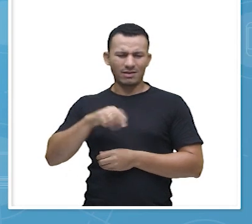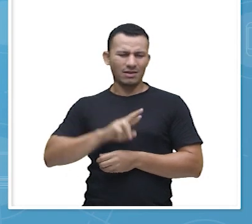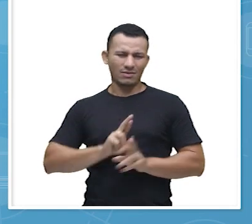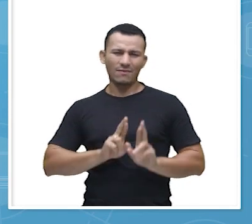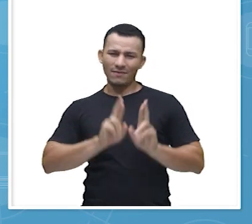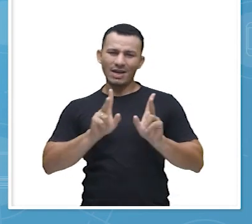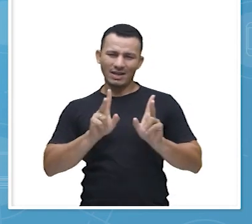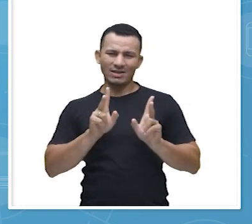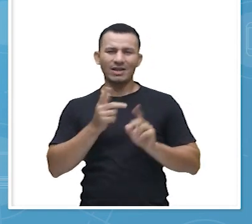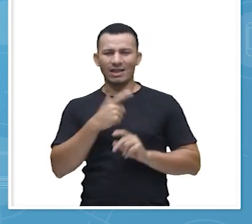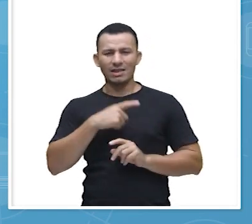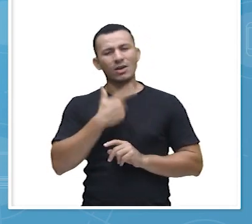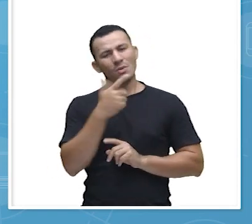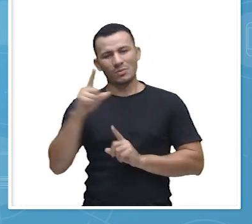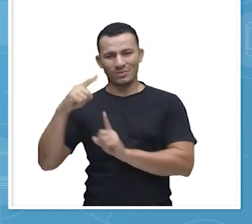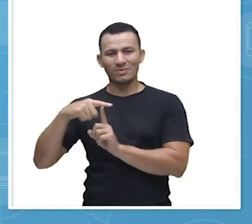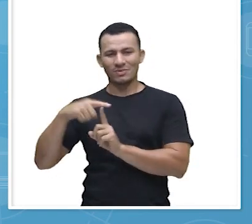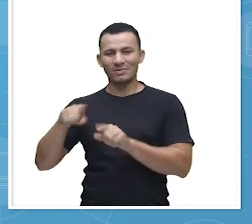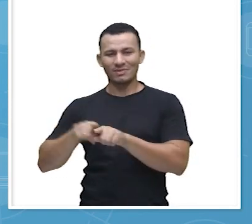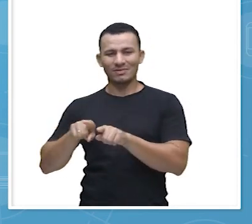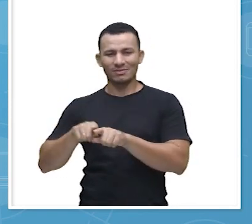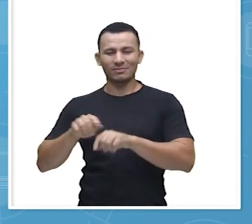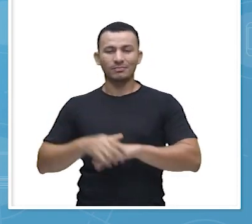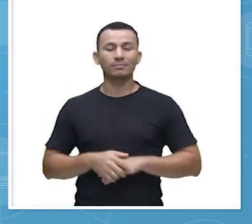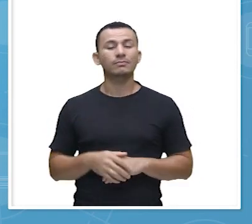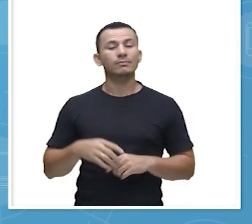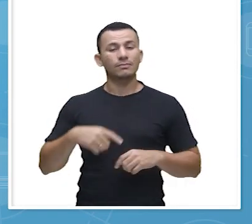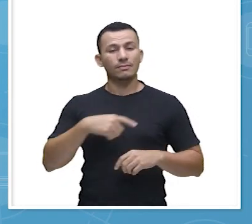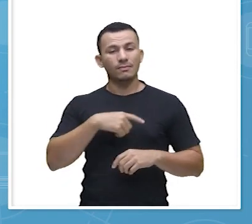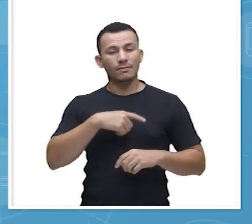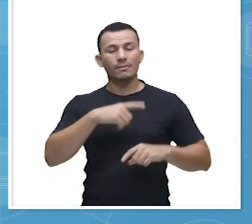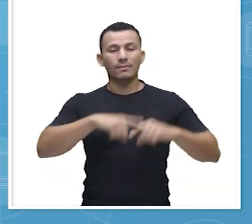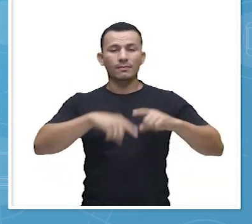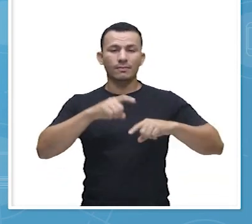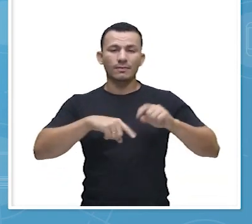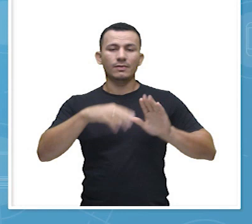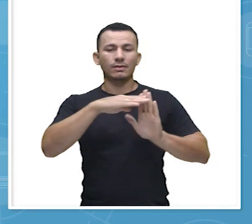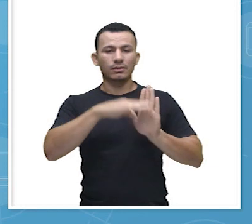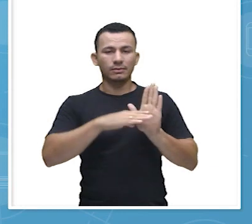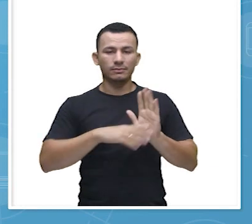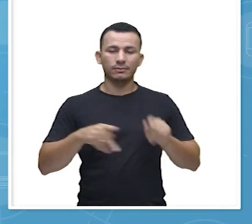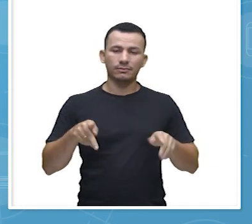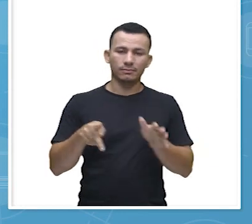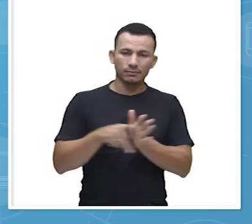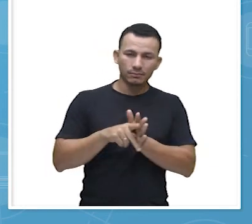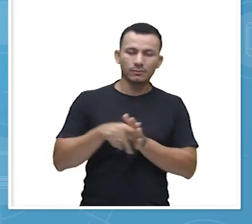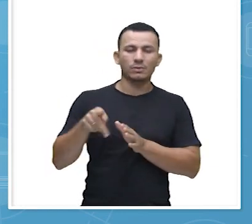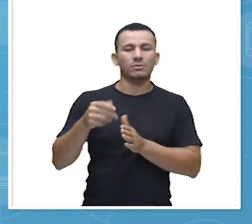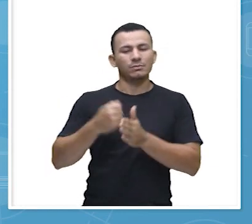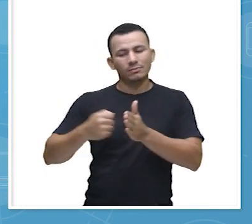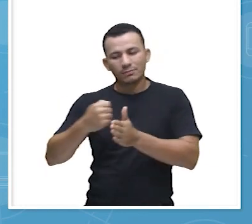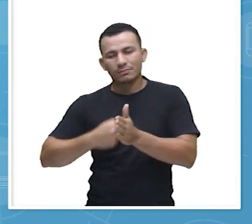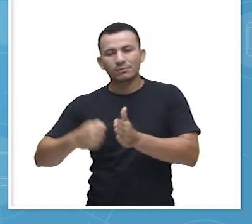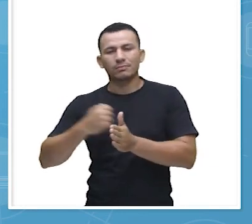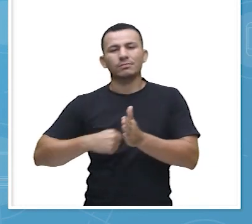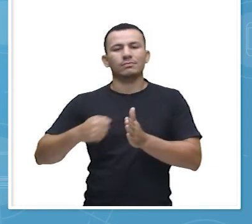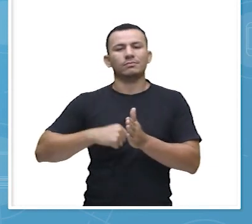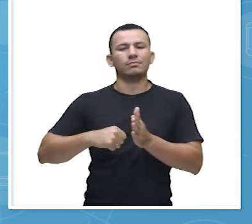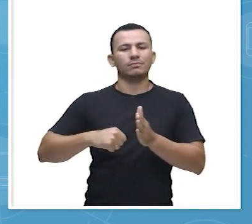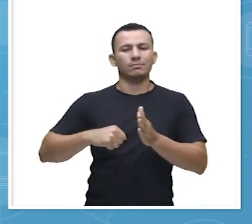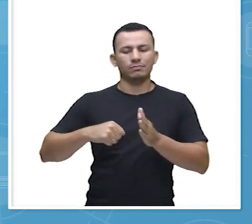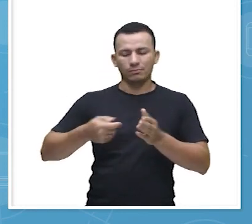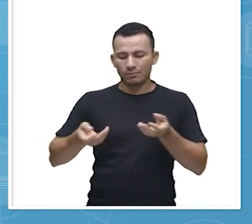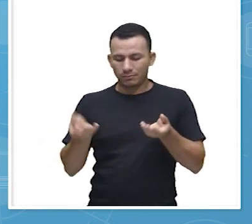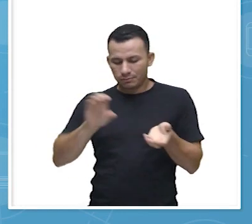mesmo? E aí, ele apresenta os materiais necessários para realizar esta tarefa, para fazer esta comida. E